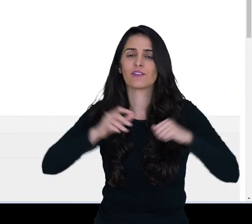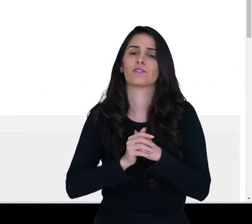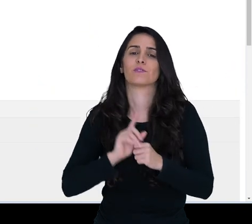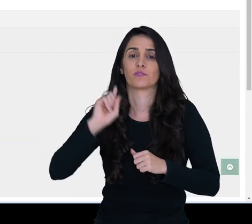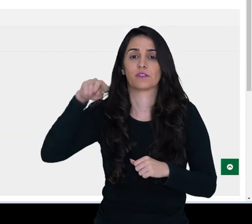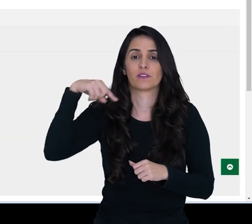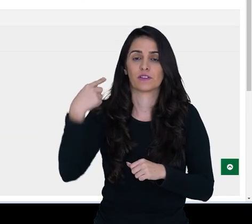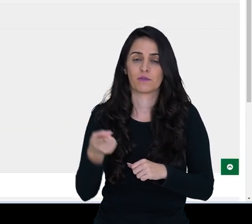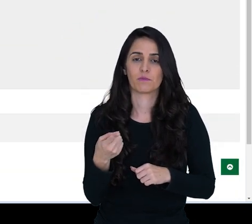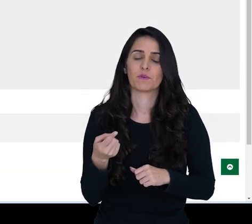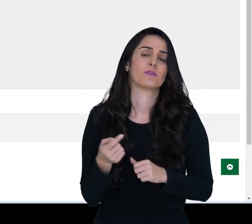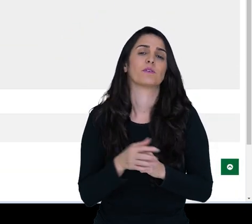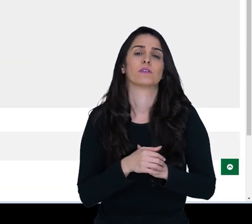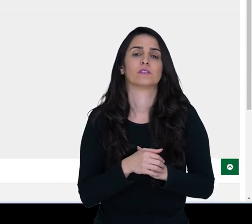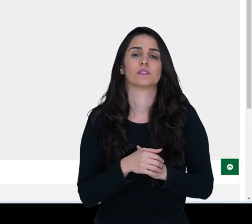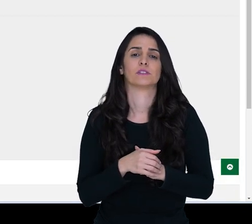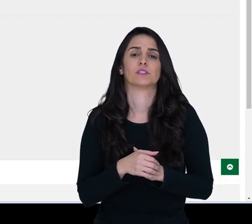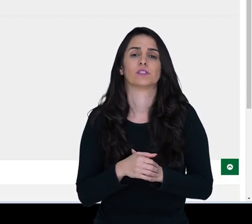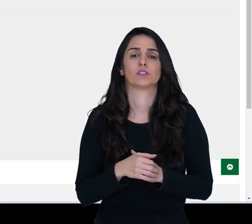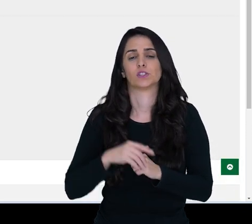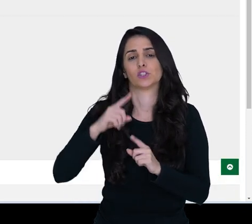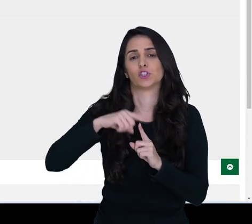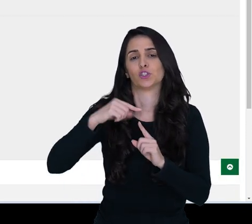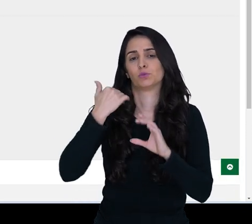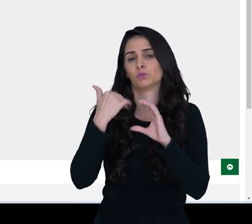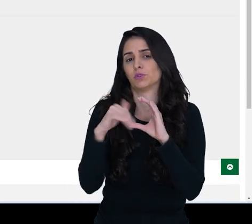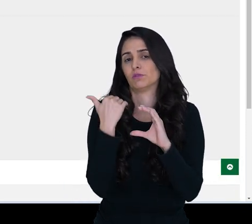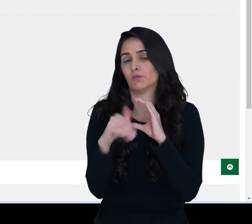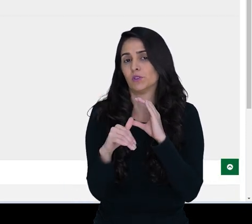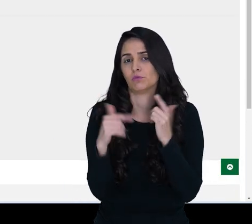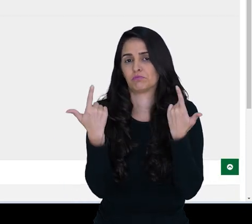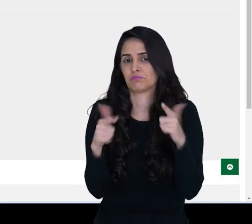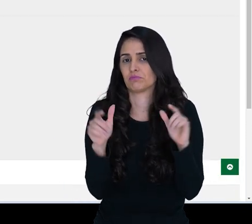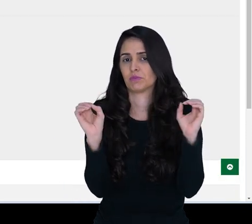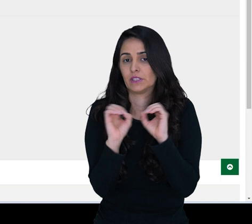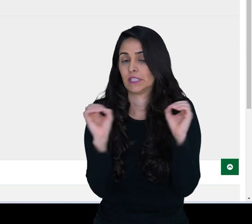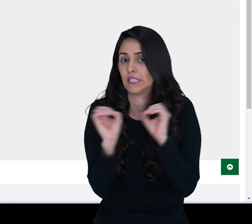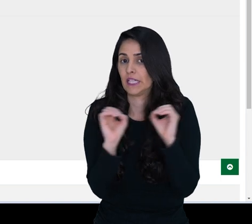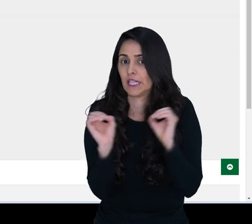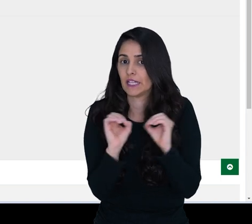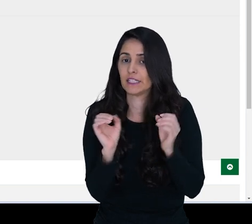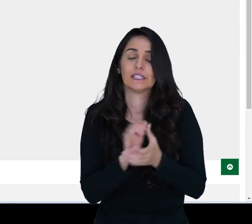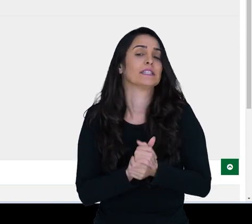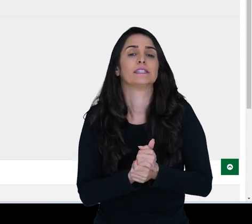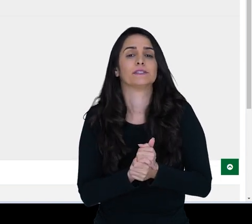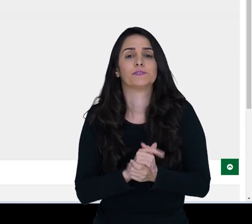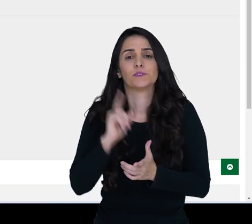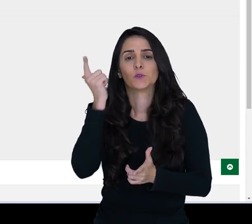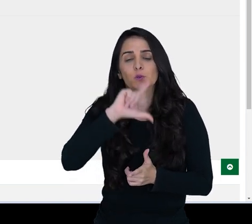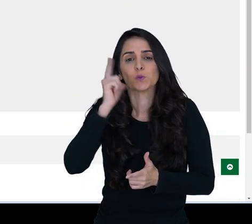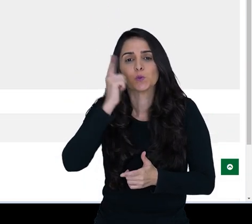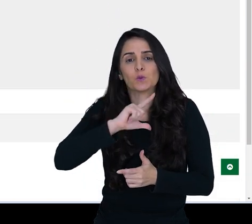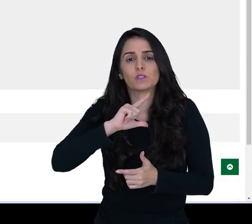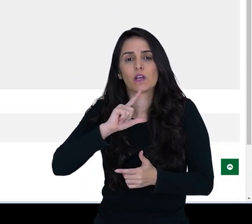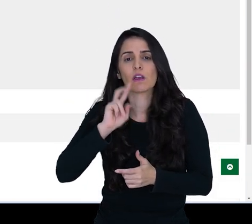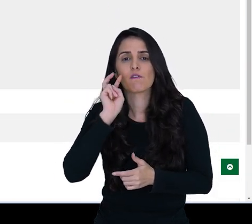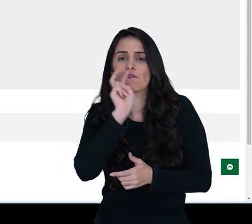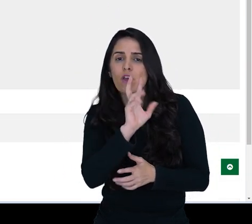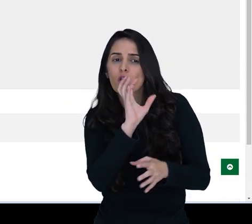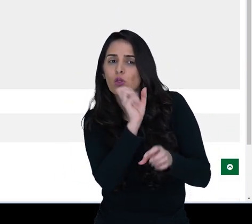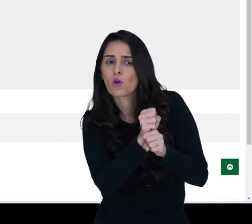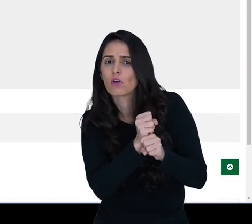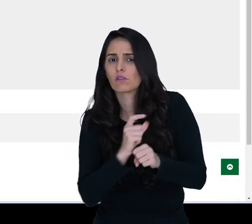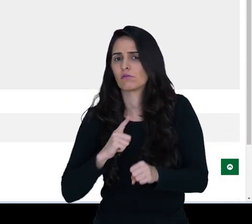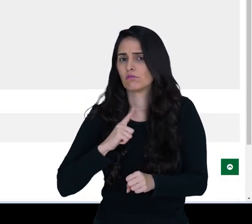atividade em seguida o status do envio no caso aqui não tem nenhuma tentativa ele consegue